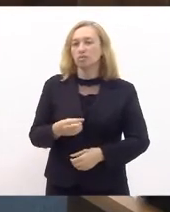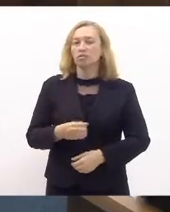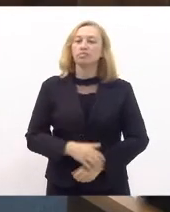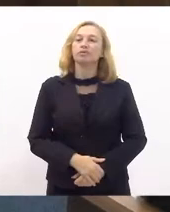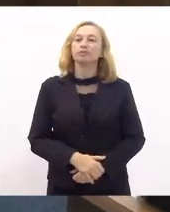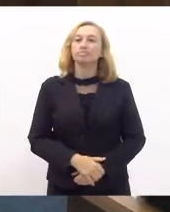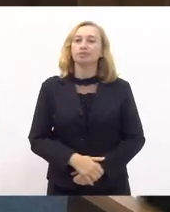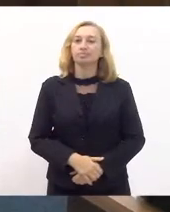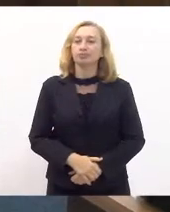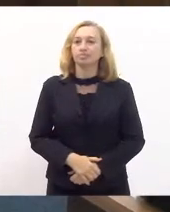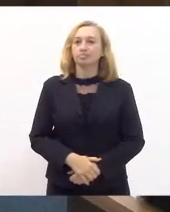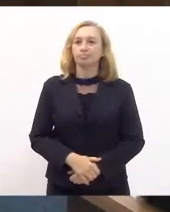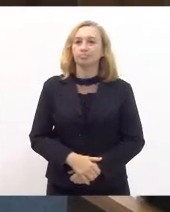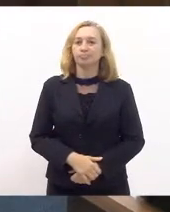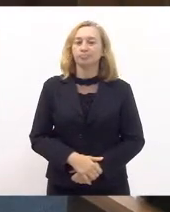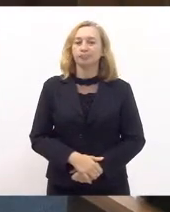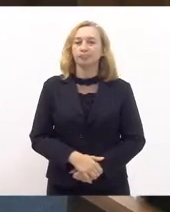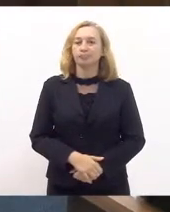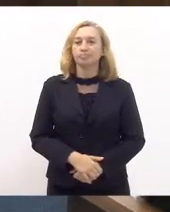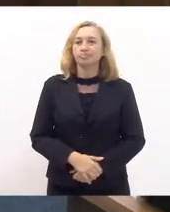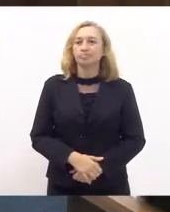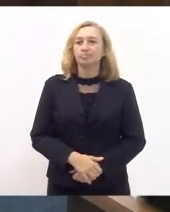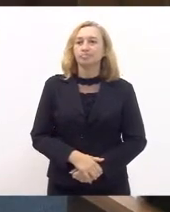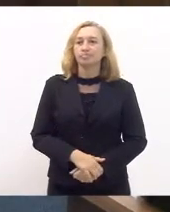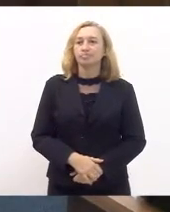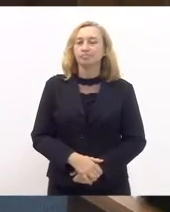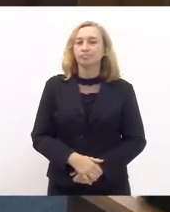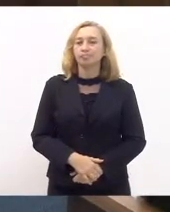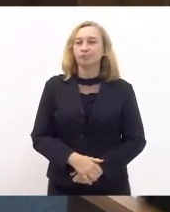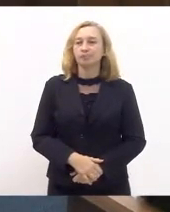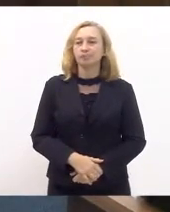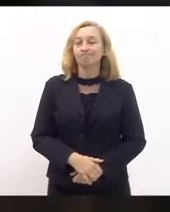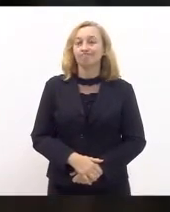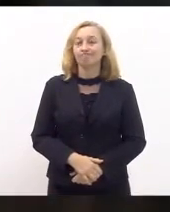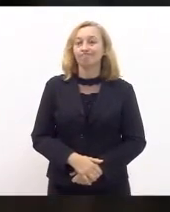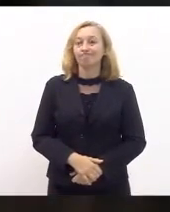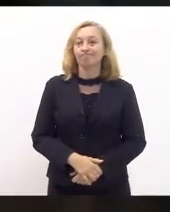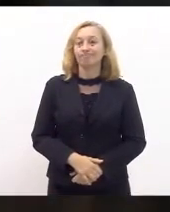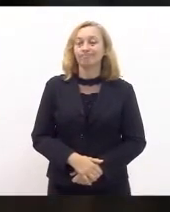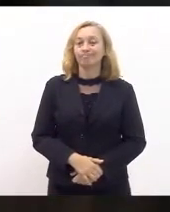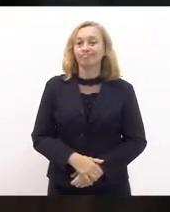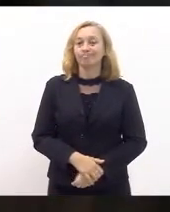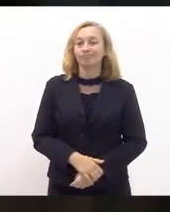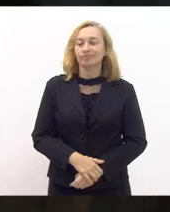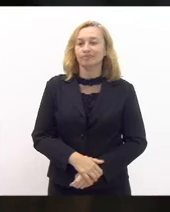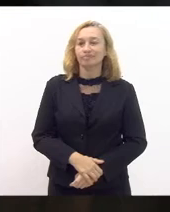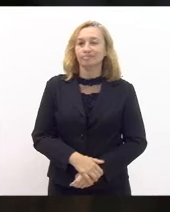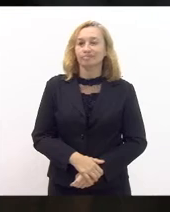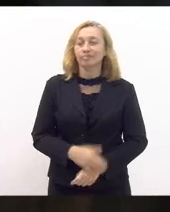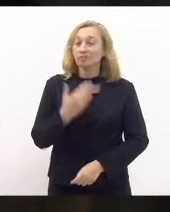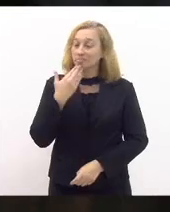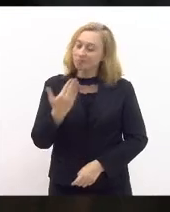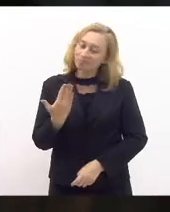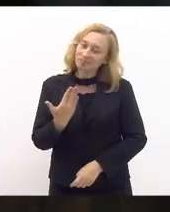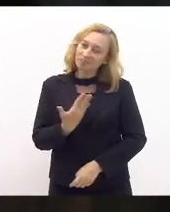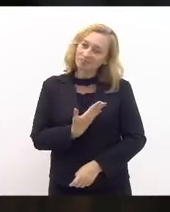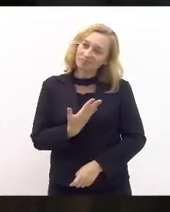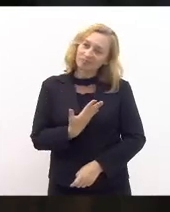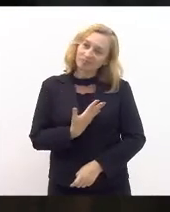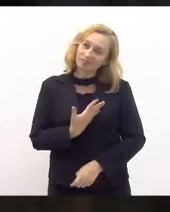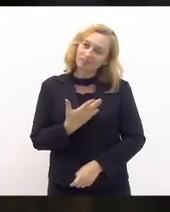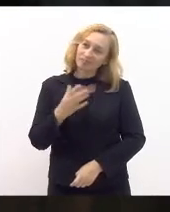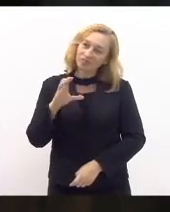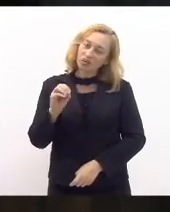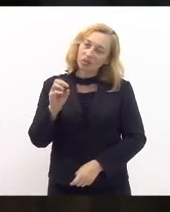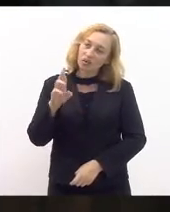Obrigado, presidente Celso Alba. Não poderia deixar de pedir o nosso grande